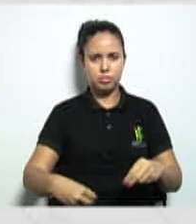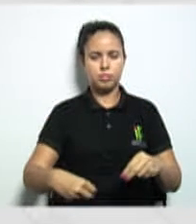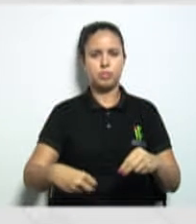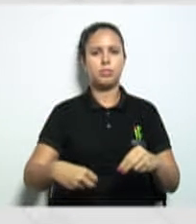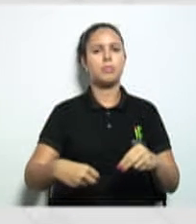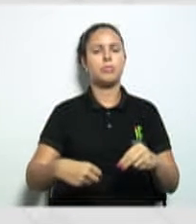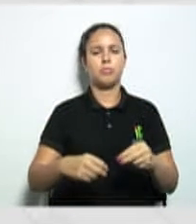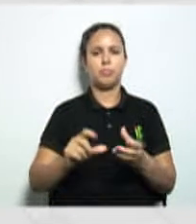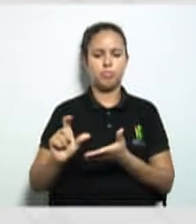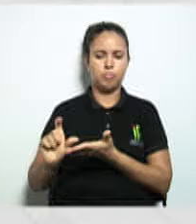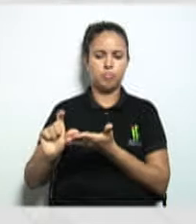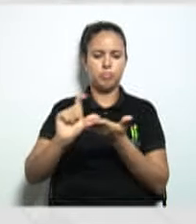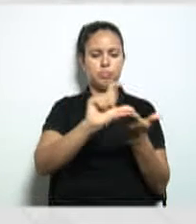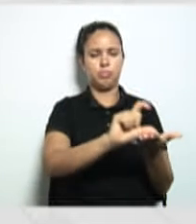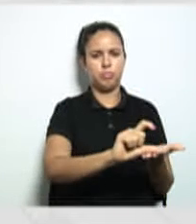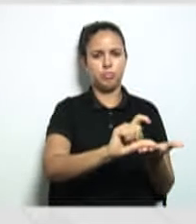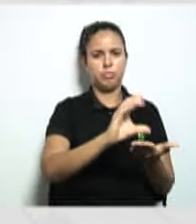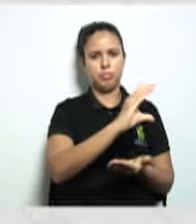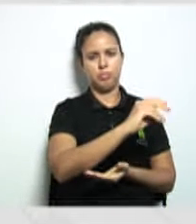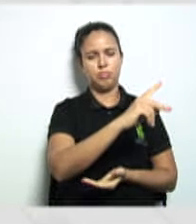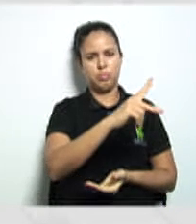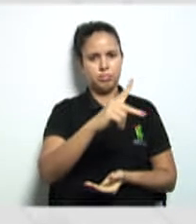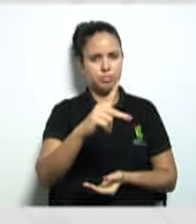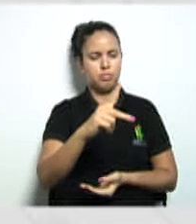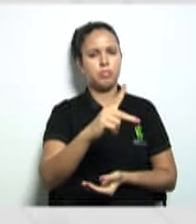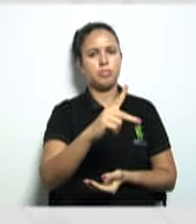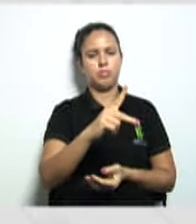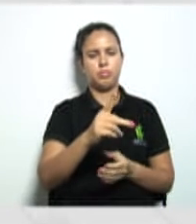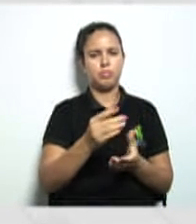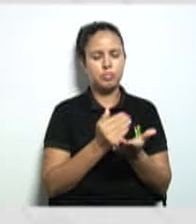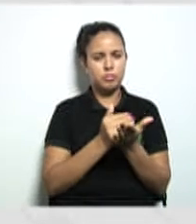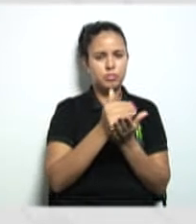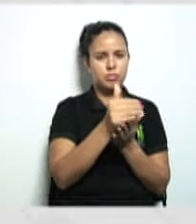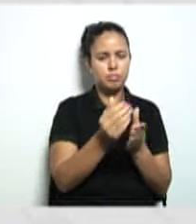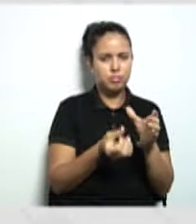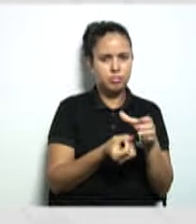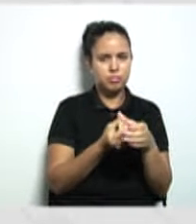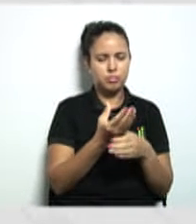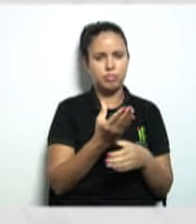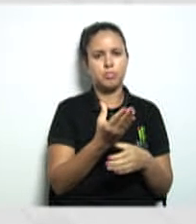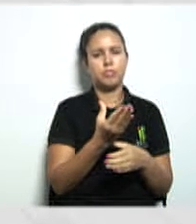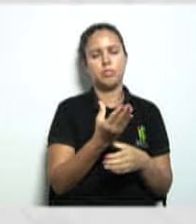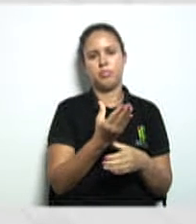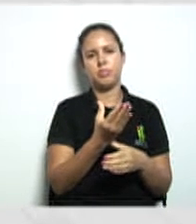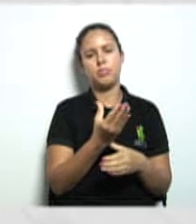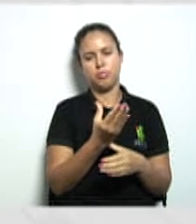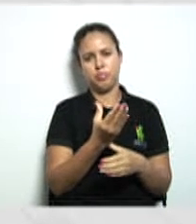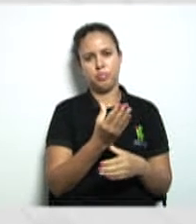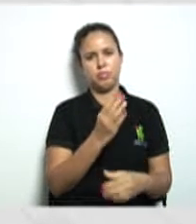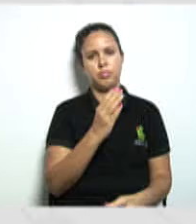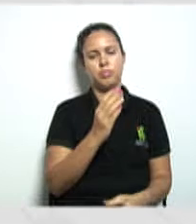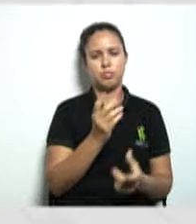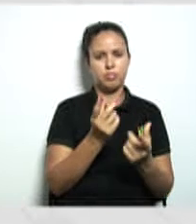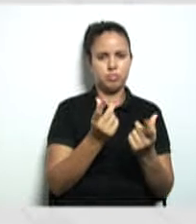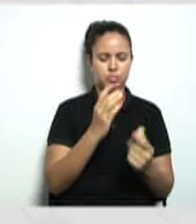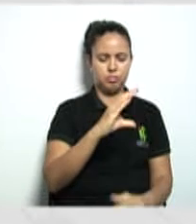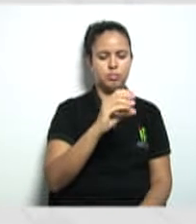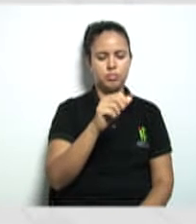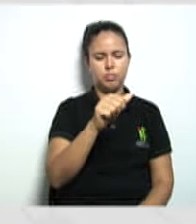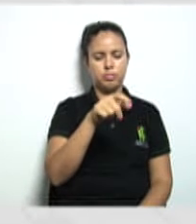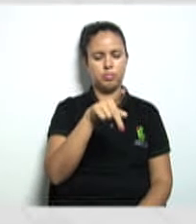vão contribuir de forma igual para a formação do capital